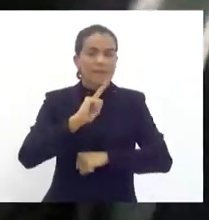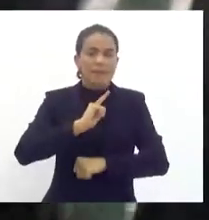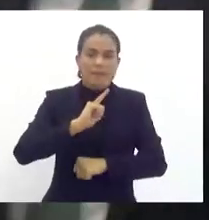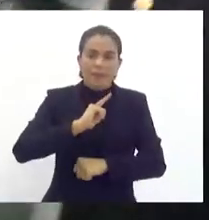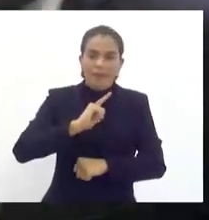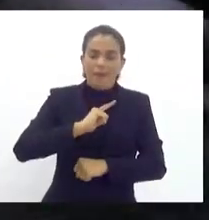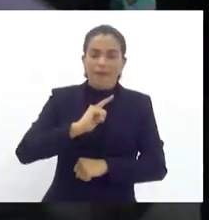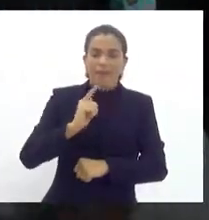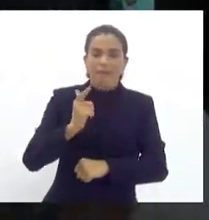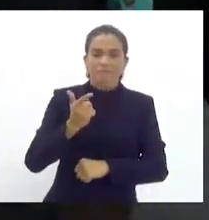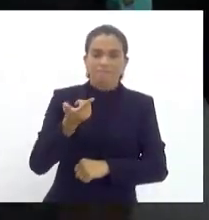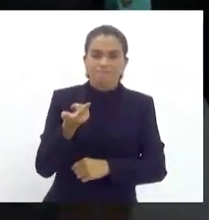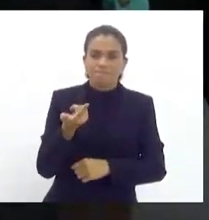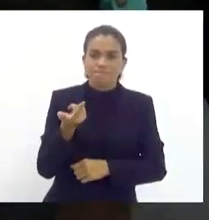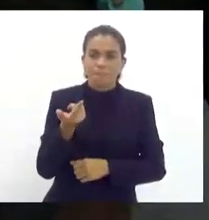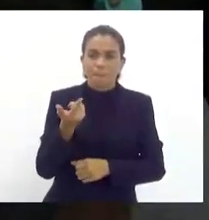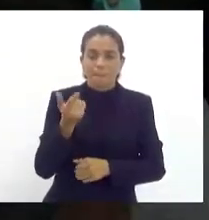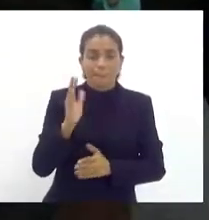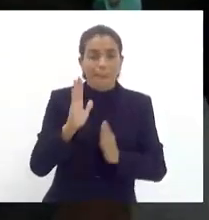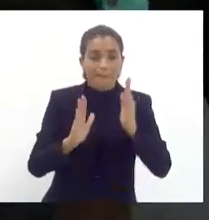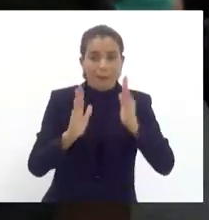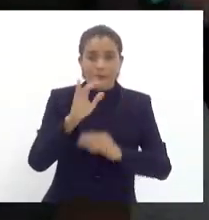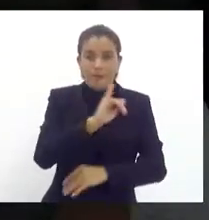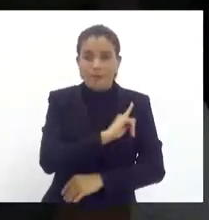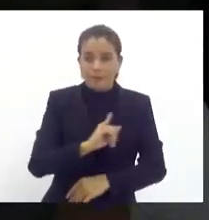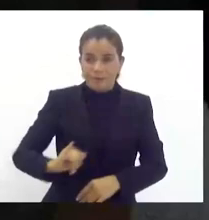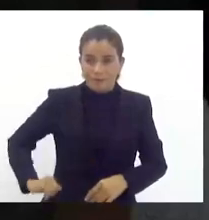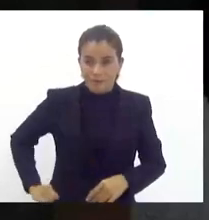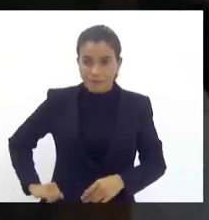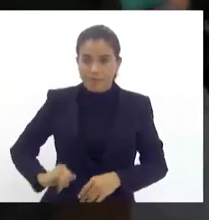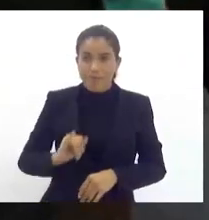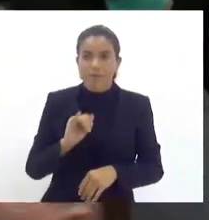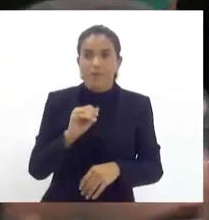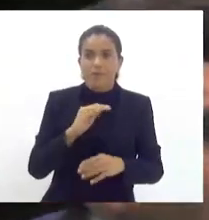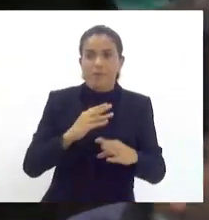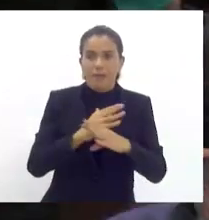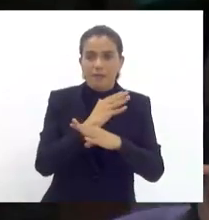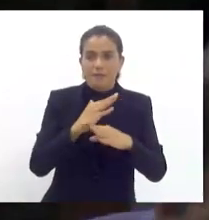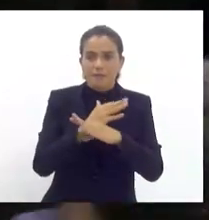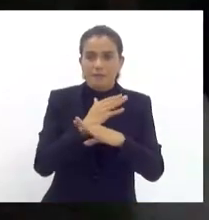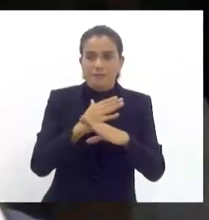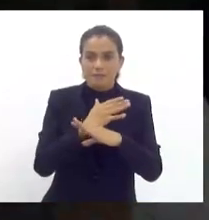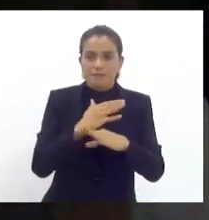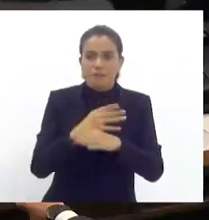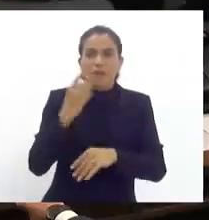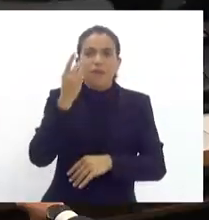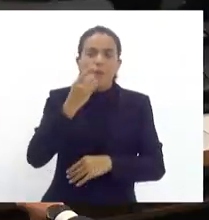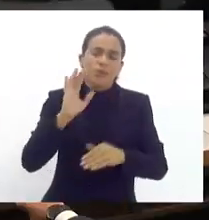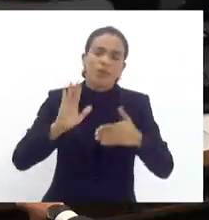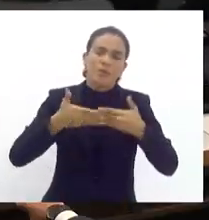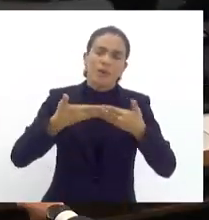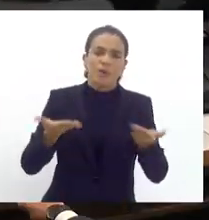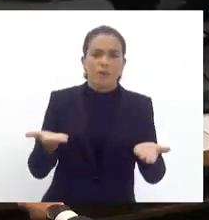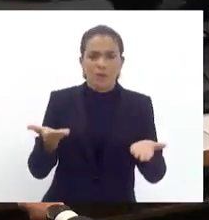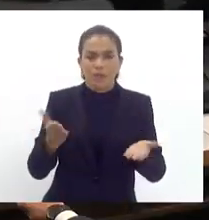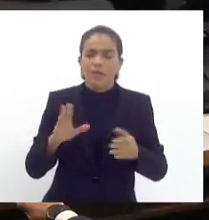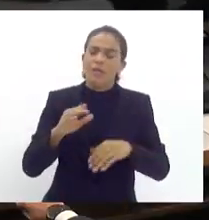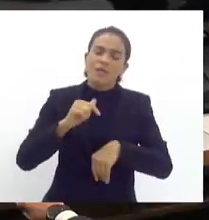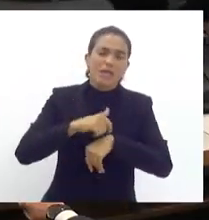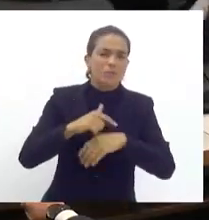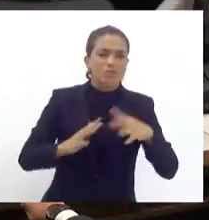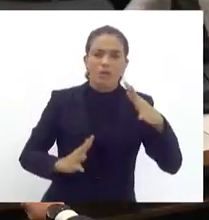é do Império do estado e da cidade onde funcionou o império tem a necessidade